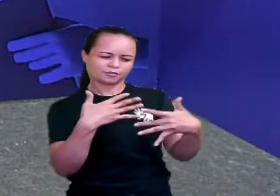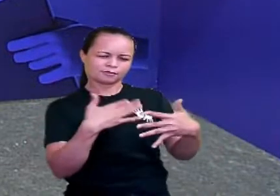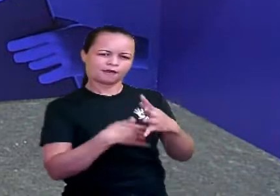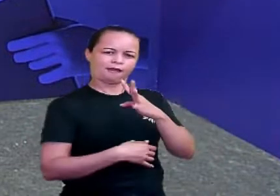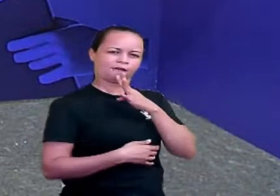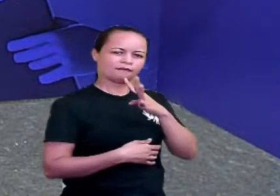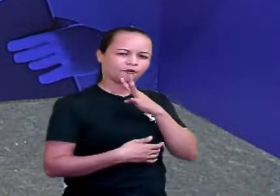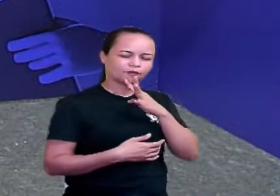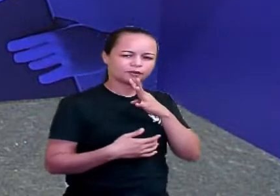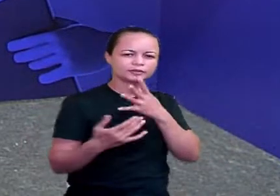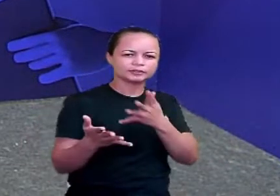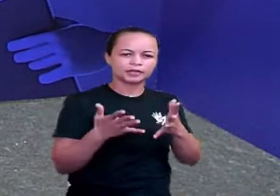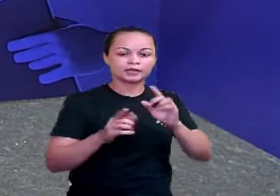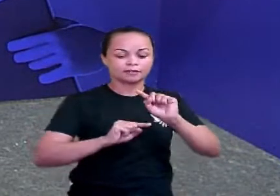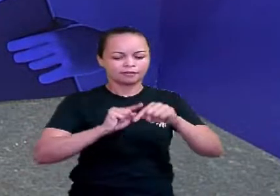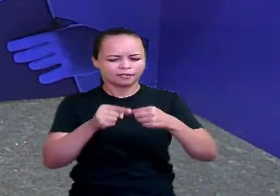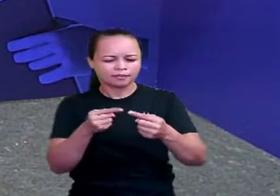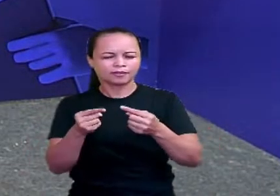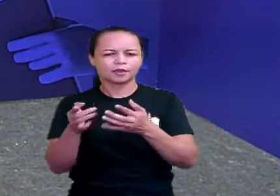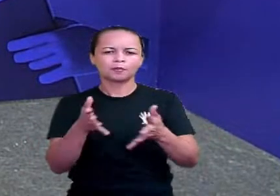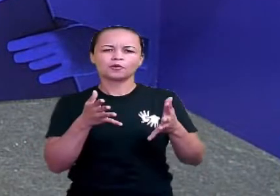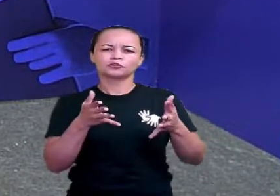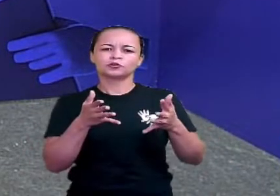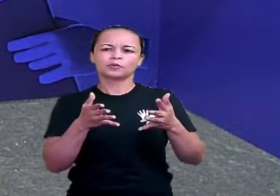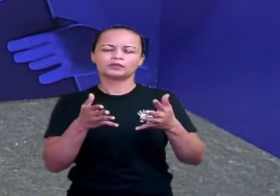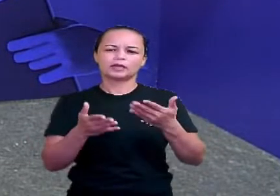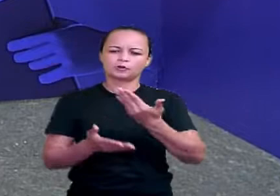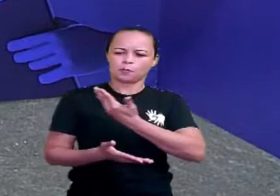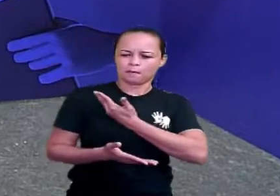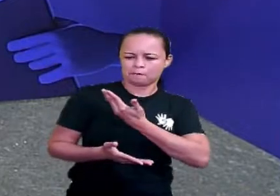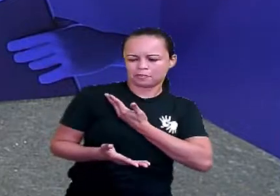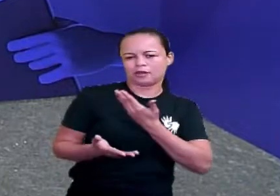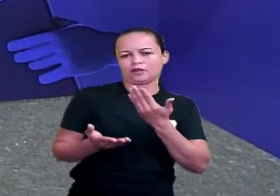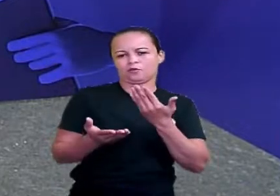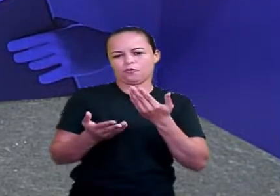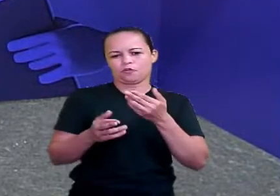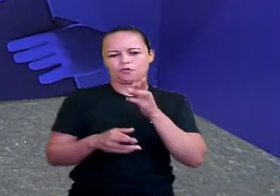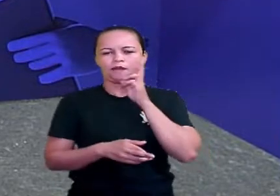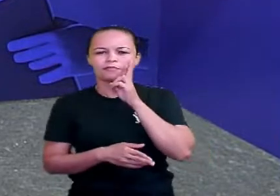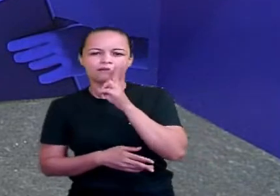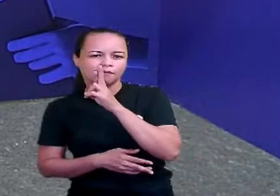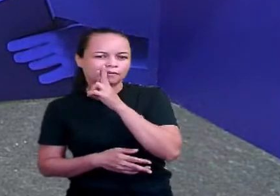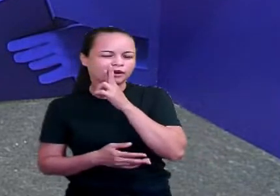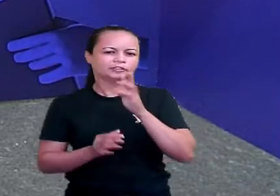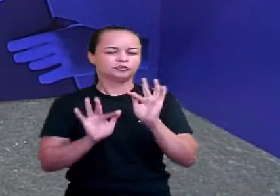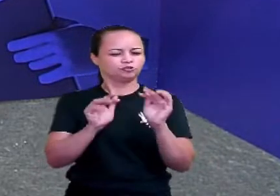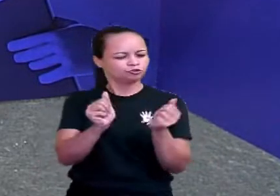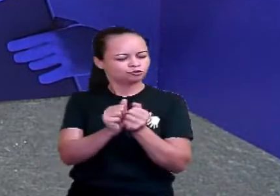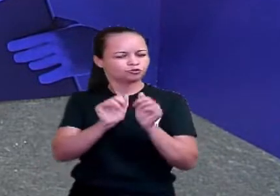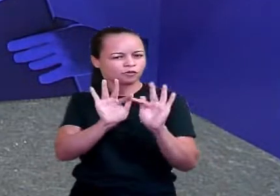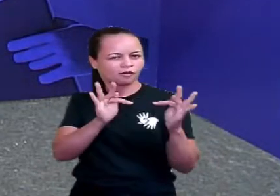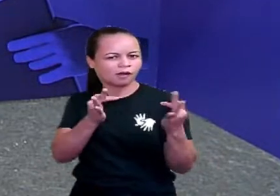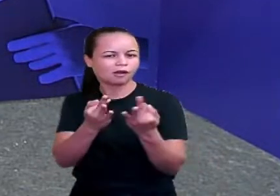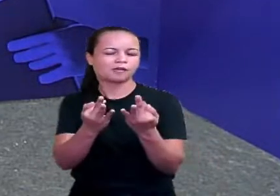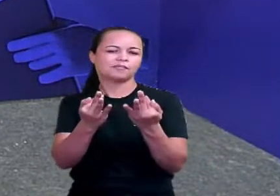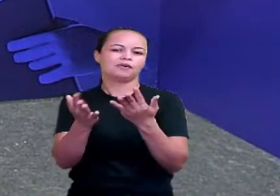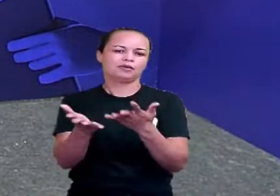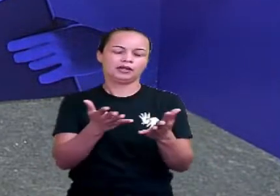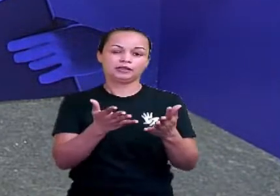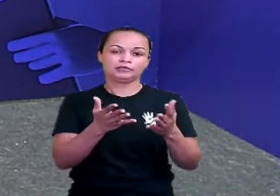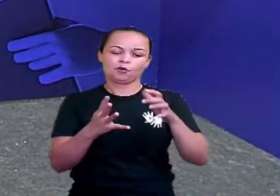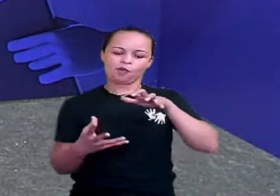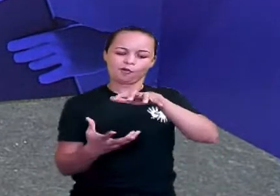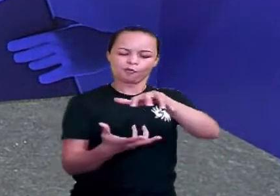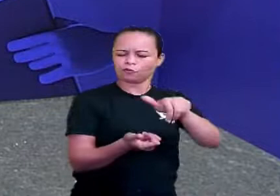se reunir entre amigos, em um restaurante, com a família. Então isso é o mundo inteiro. Cada